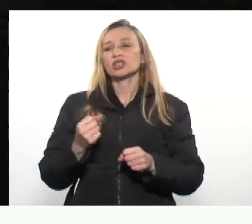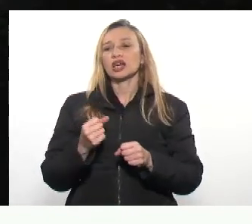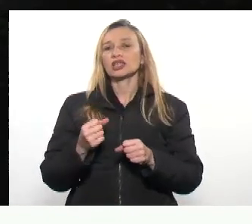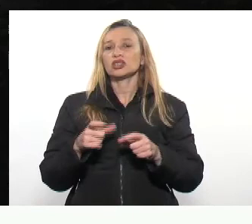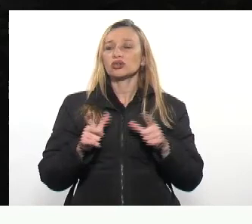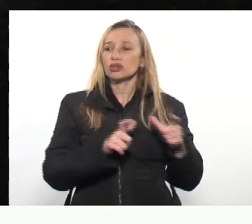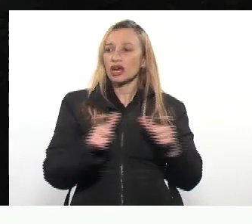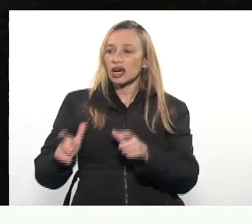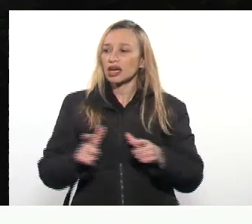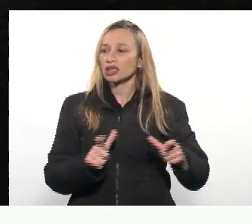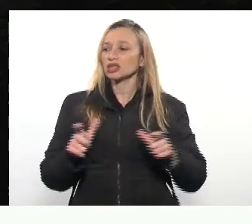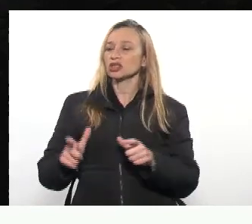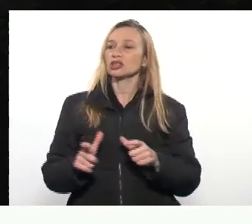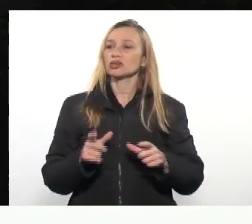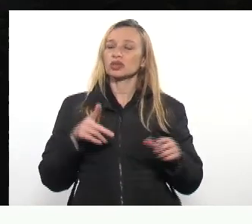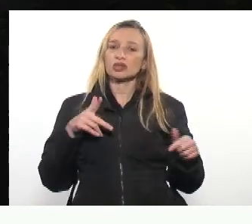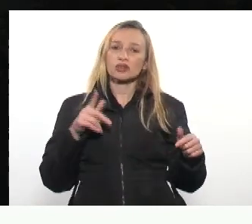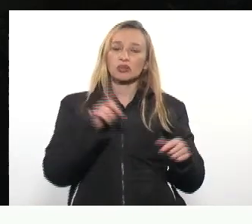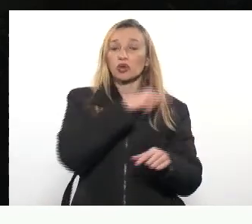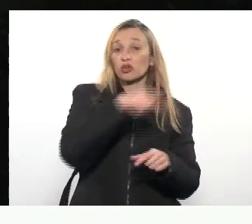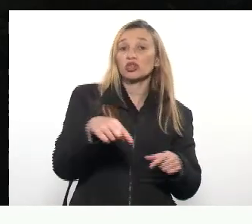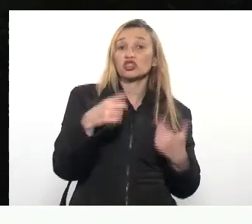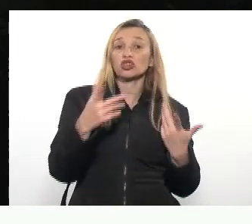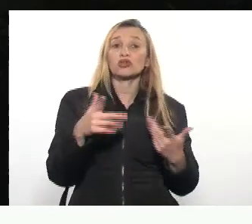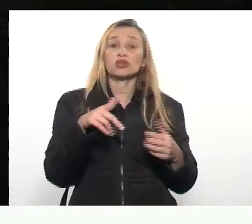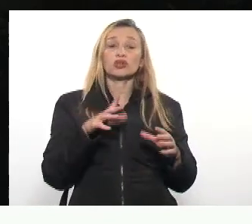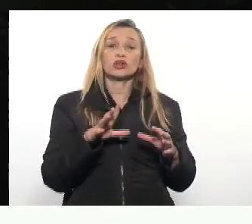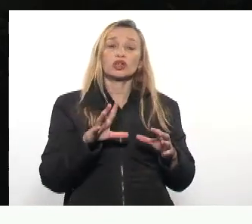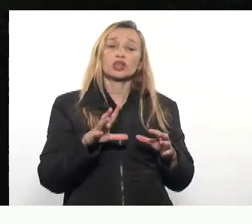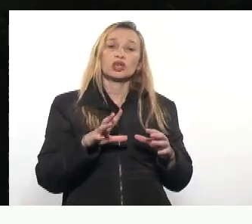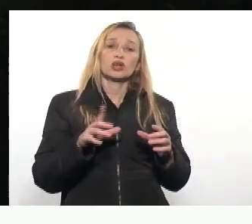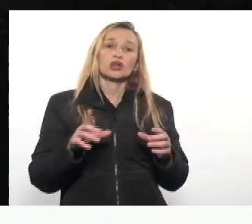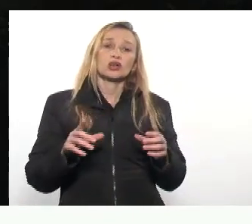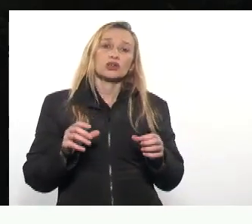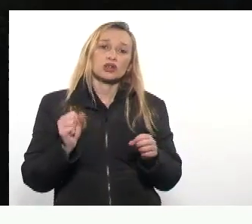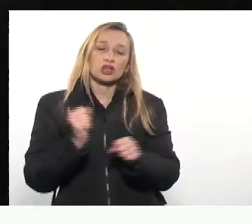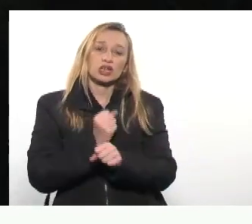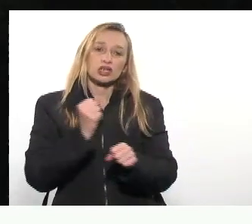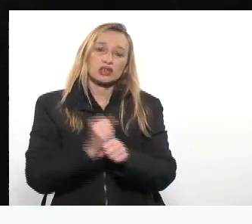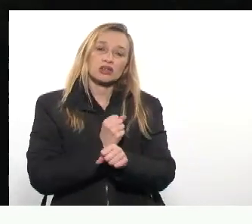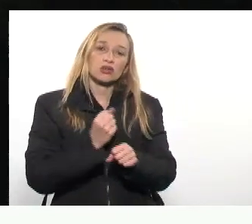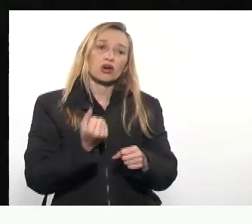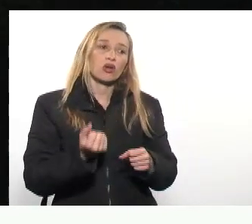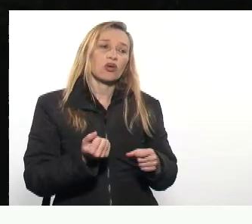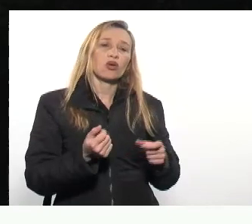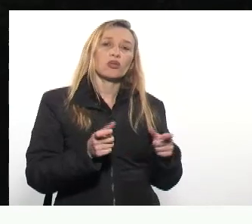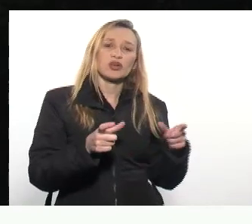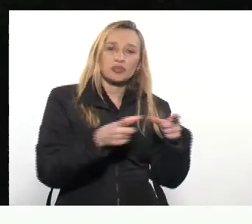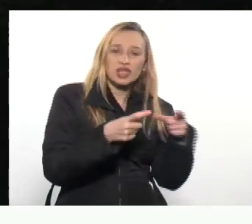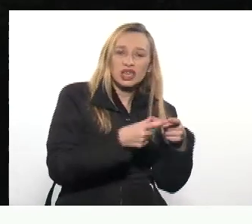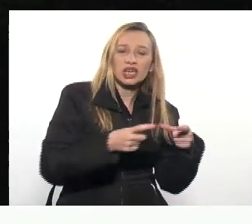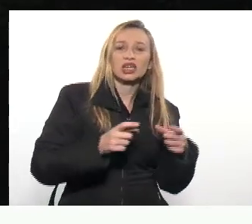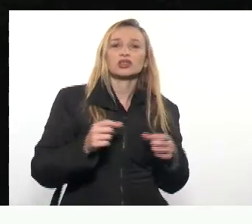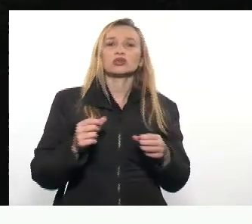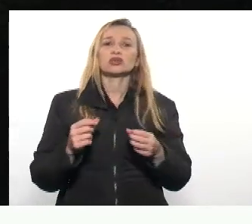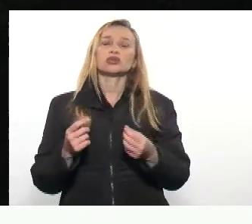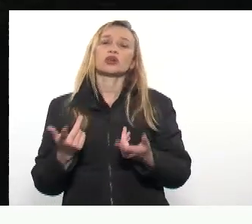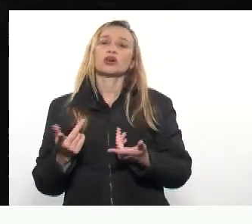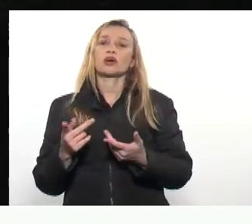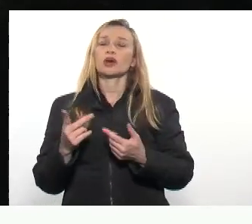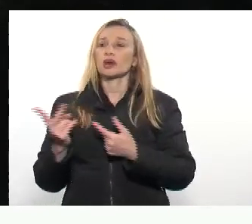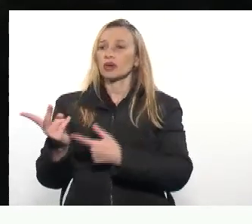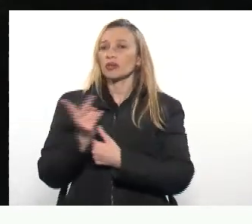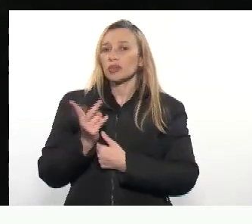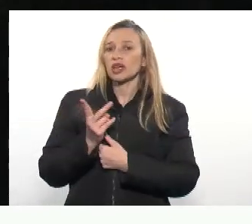porque acaba se tornando proibitivo regularizar uma pequena obra, um pequeno comerciante, ele pega o empréstimo e não conta